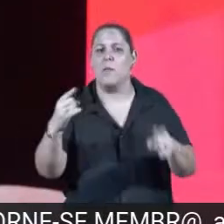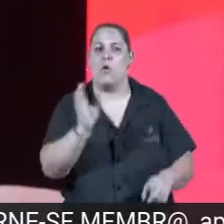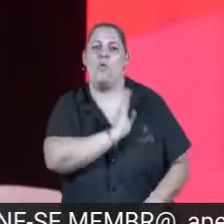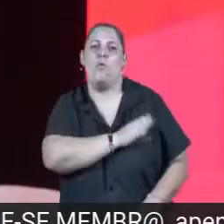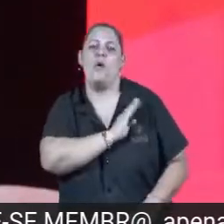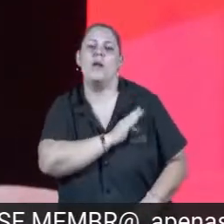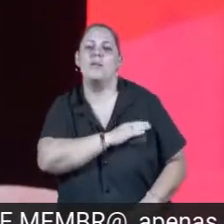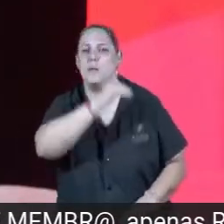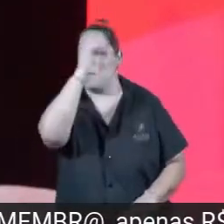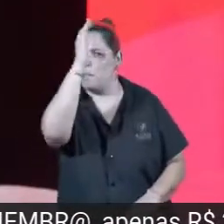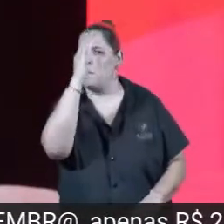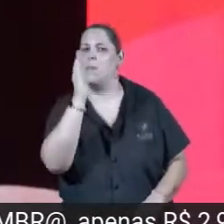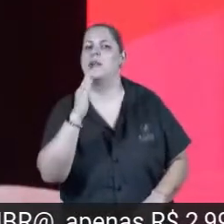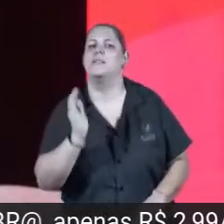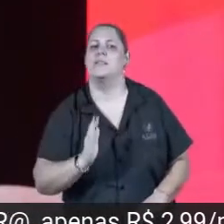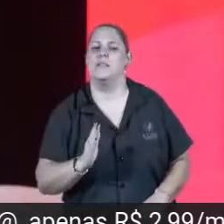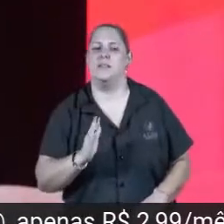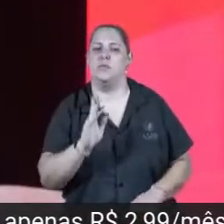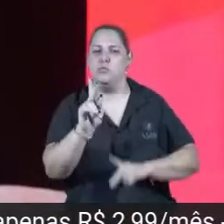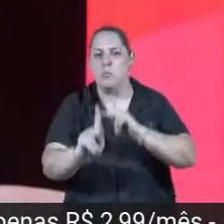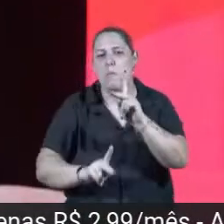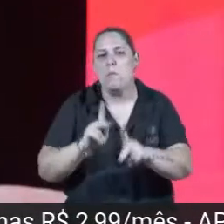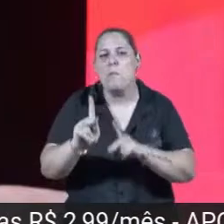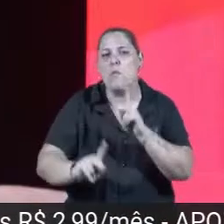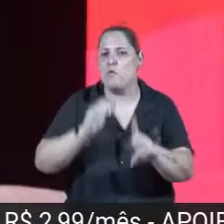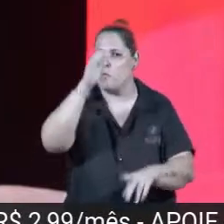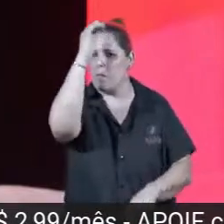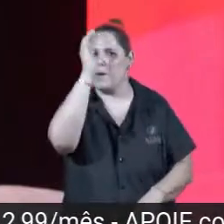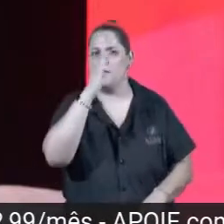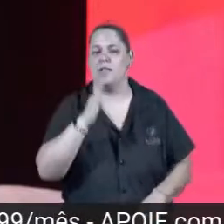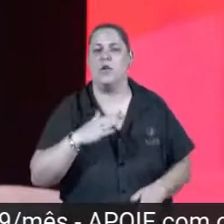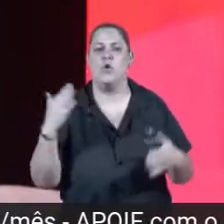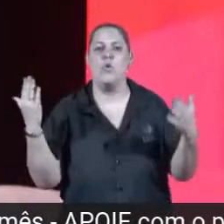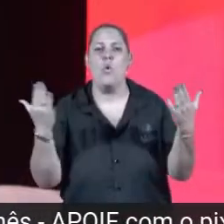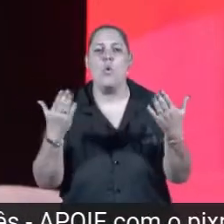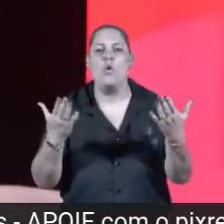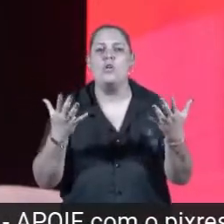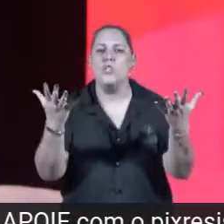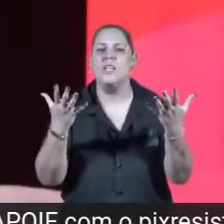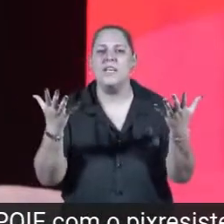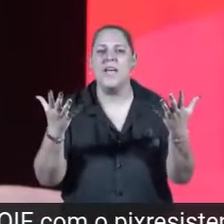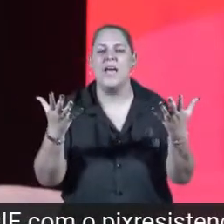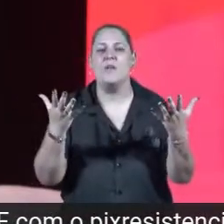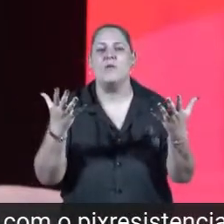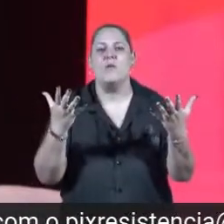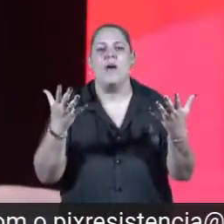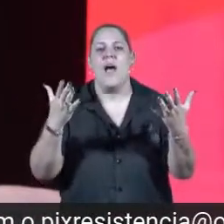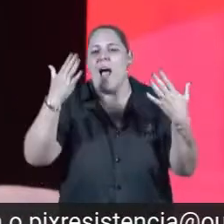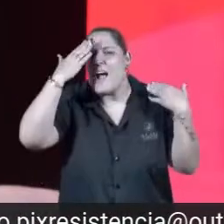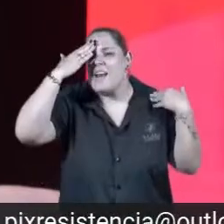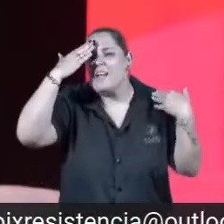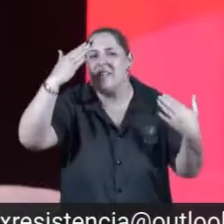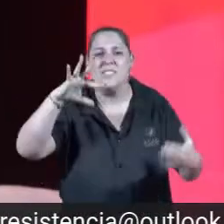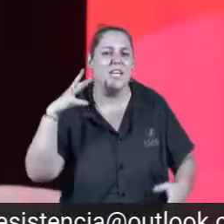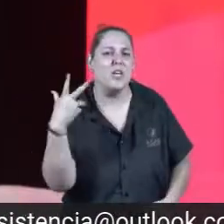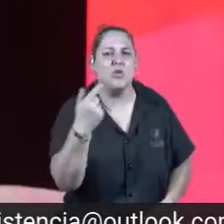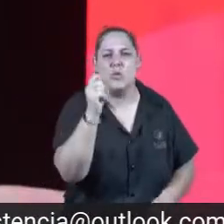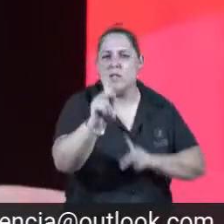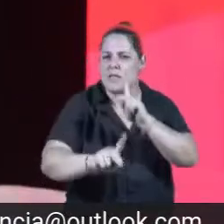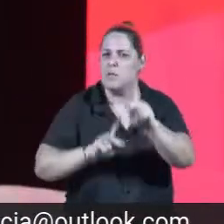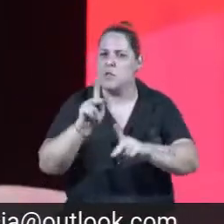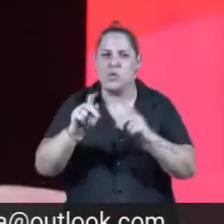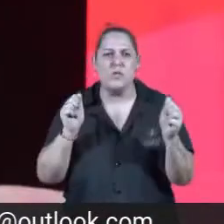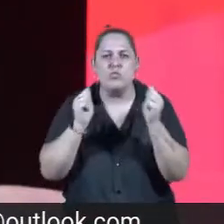brasileiros e brasileiras. Por isso, no dia de hoje, eu quero saudar a todas as pessoas que, além que estão